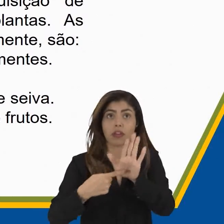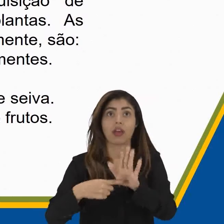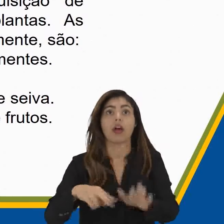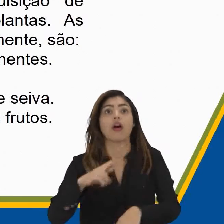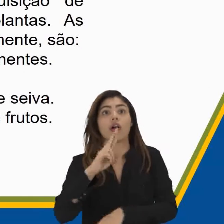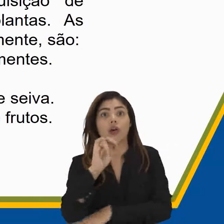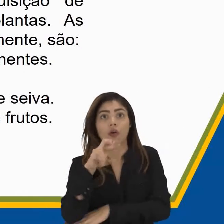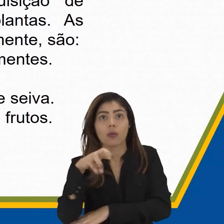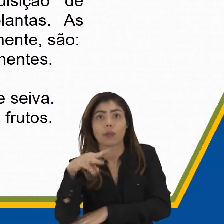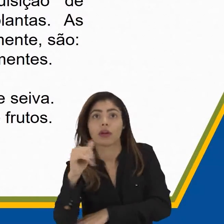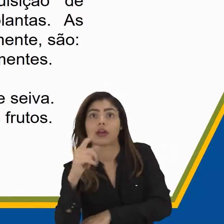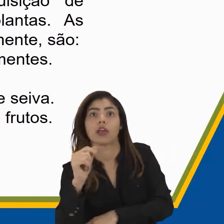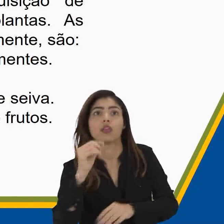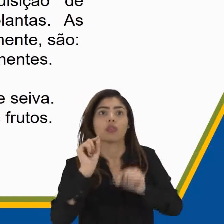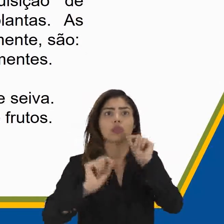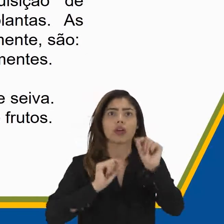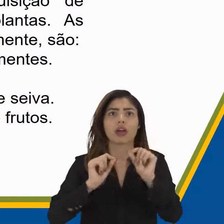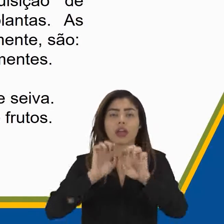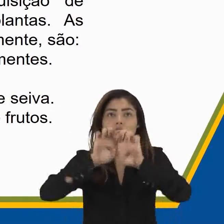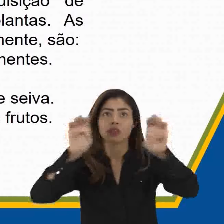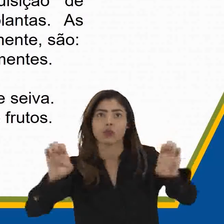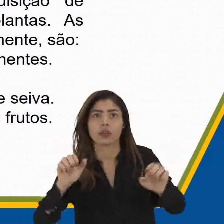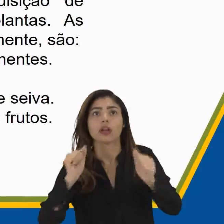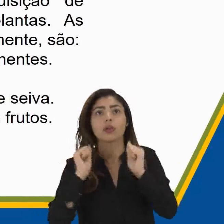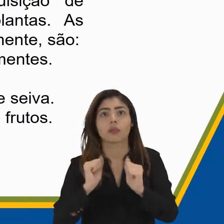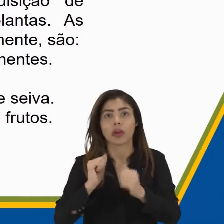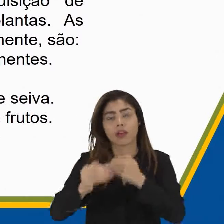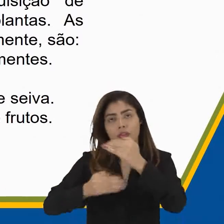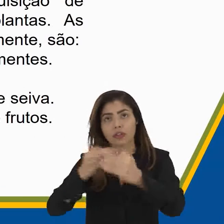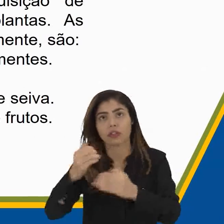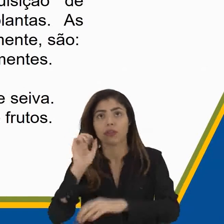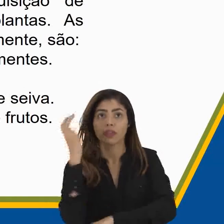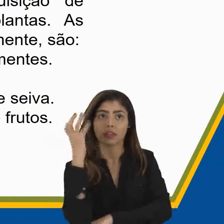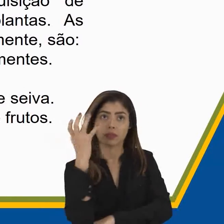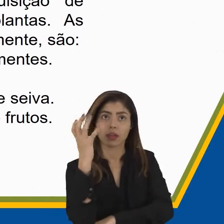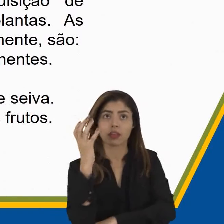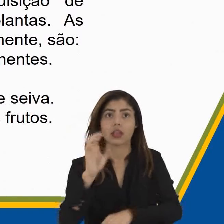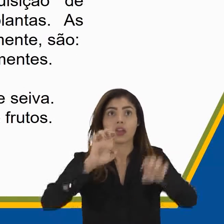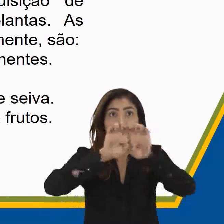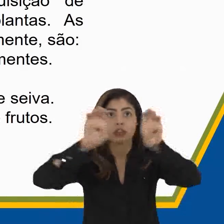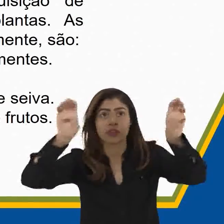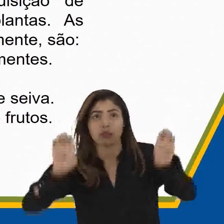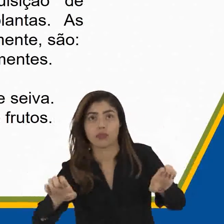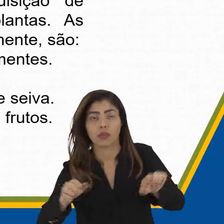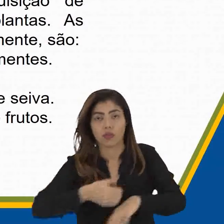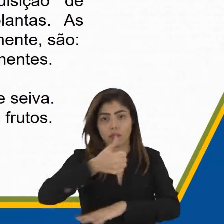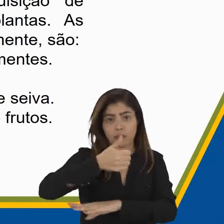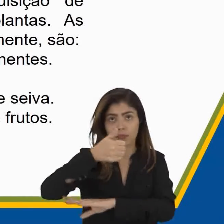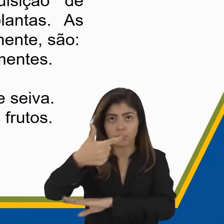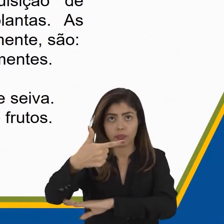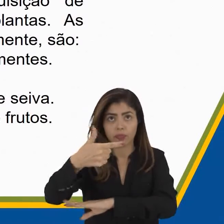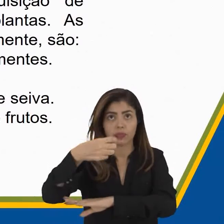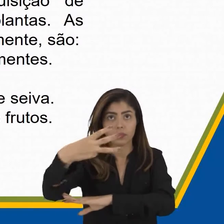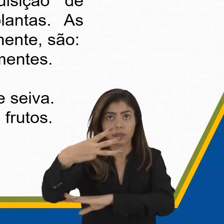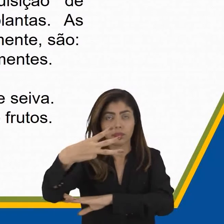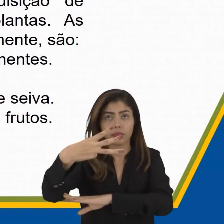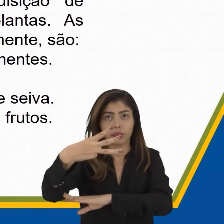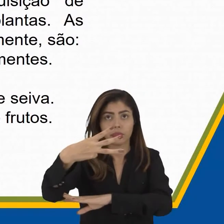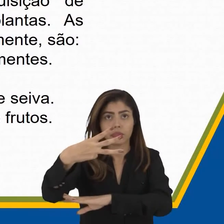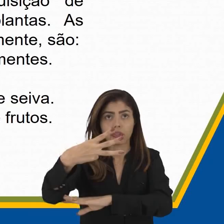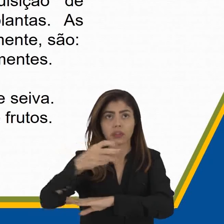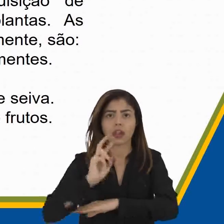3, respectivamente, são. Só lembrar aí, ó. Primeiro que apareceu foram os vasos condutores de